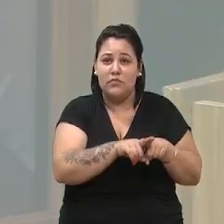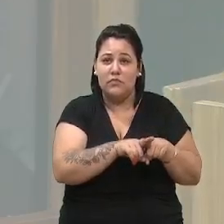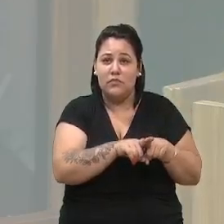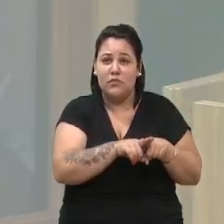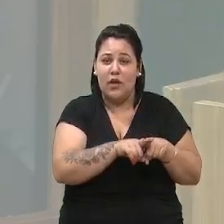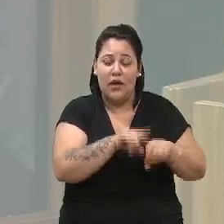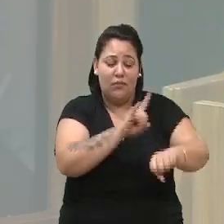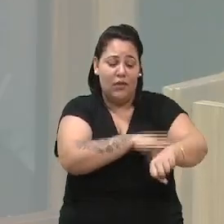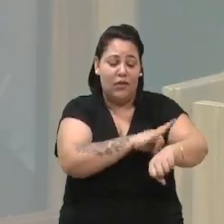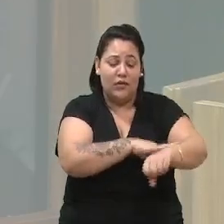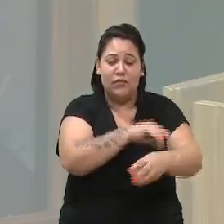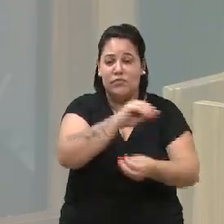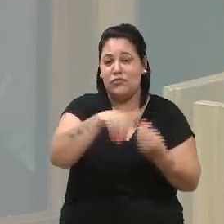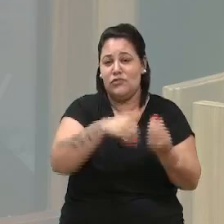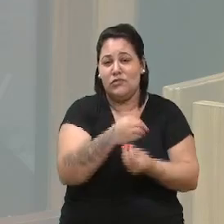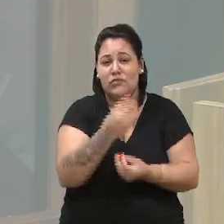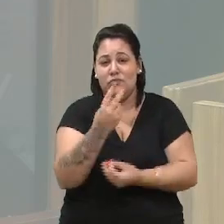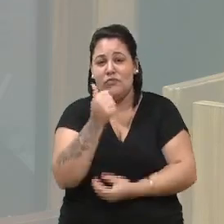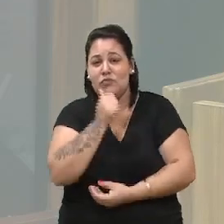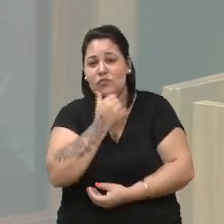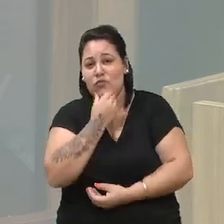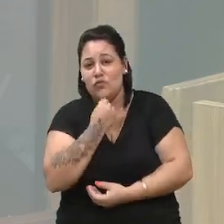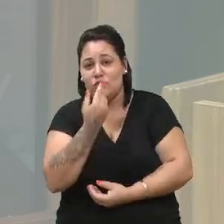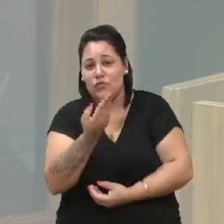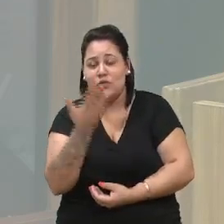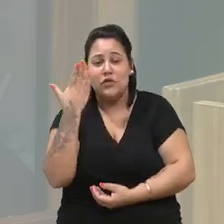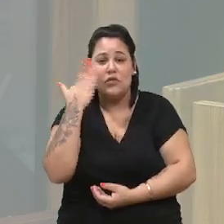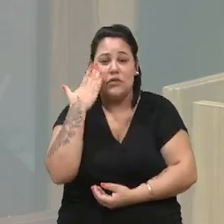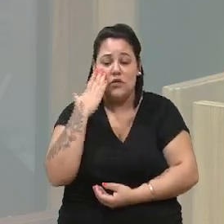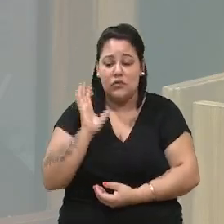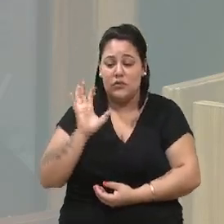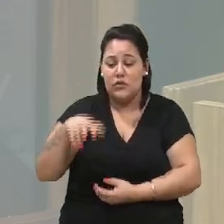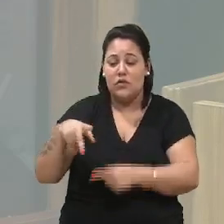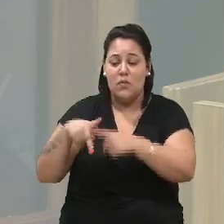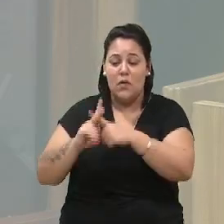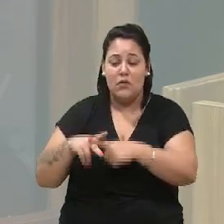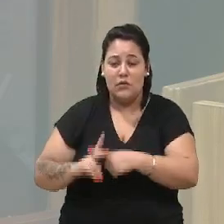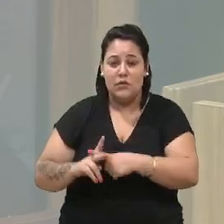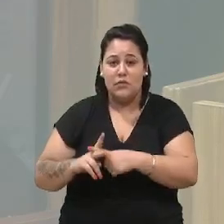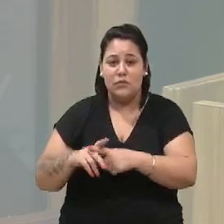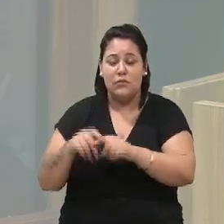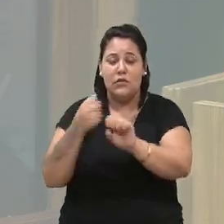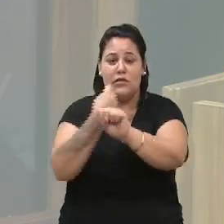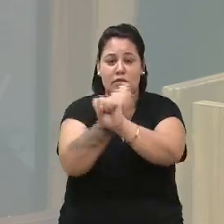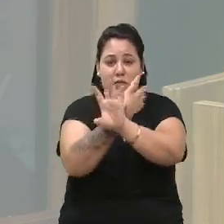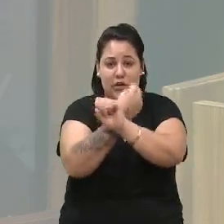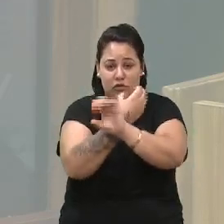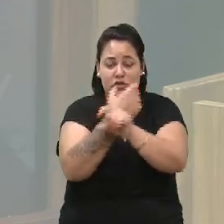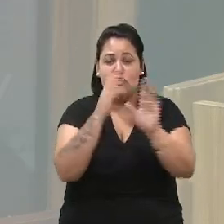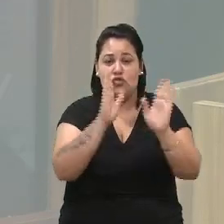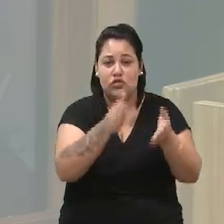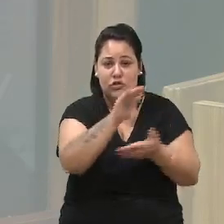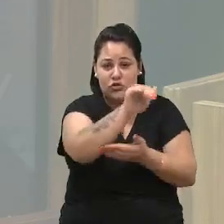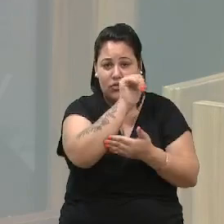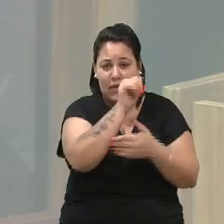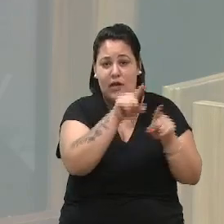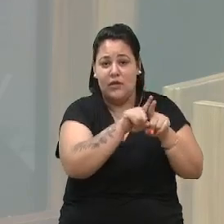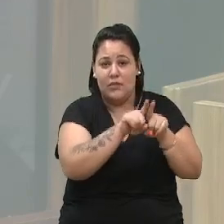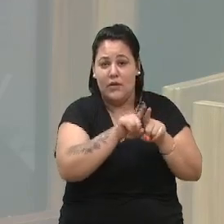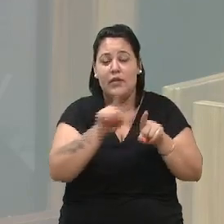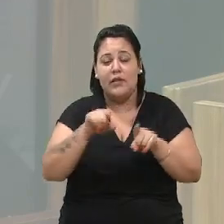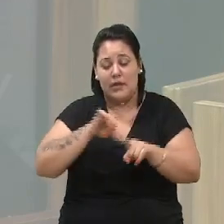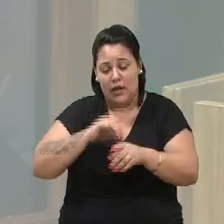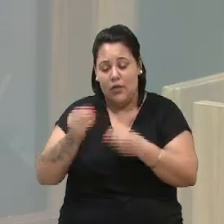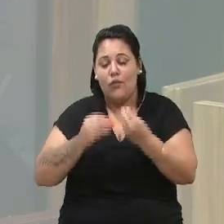escola. Eu sei que o setor de manutenção da SMED já foi solicitado, né? A resolução do